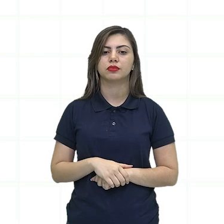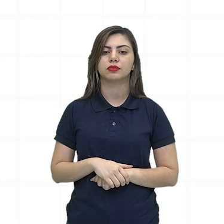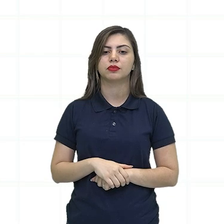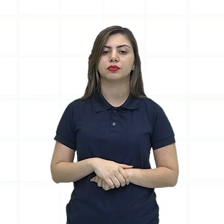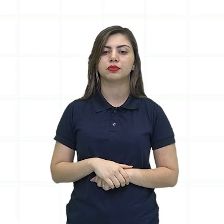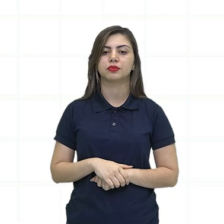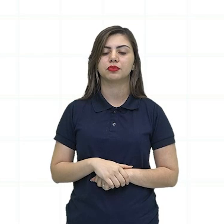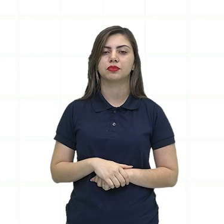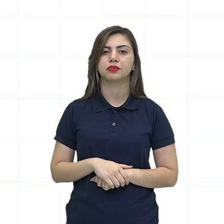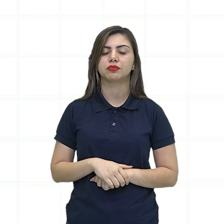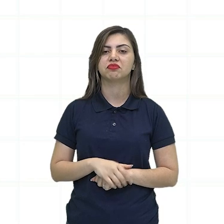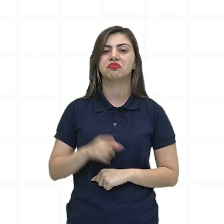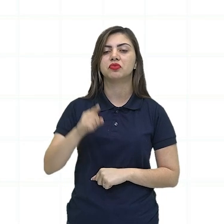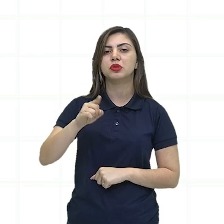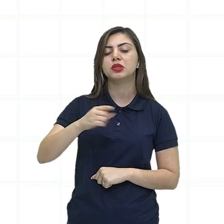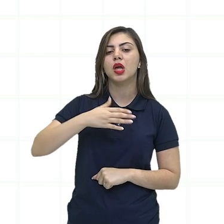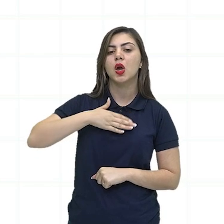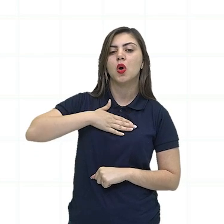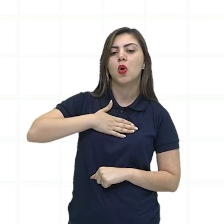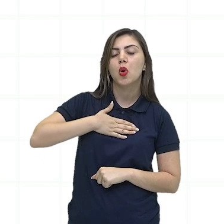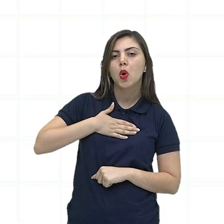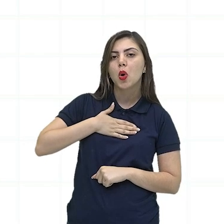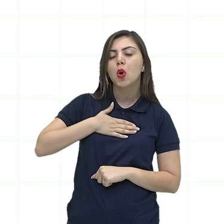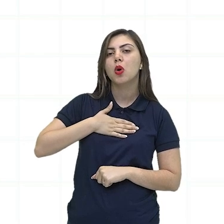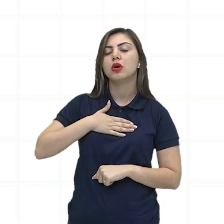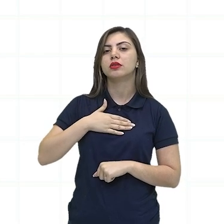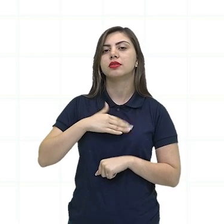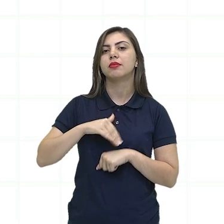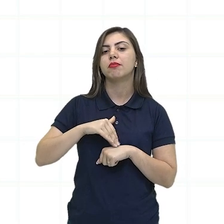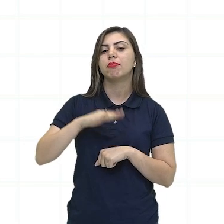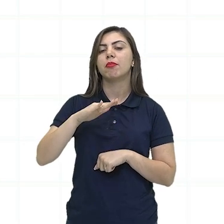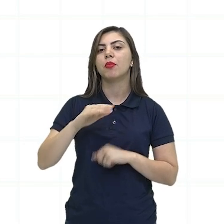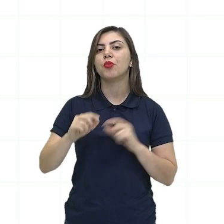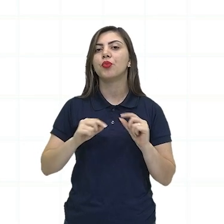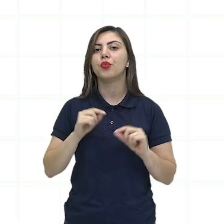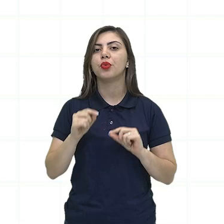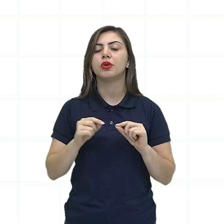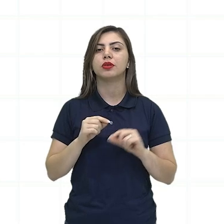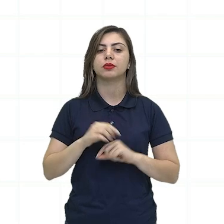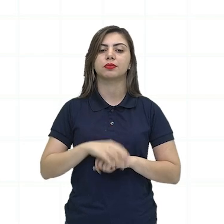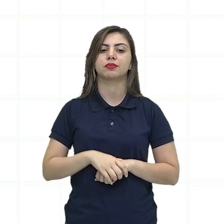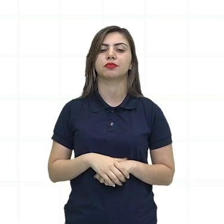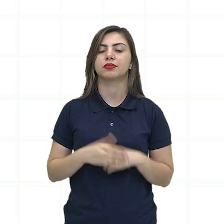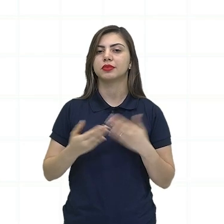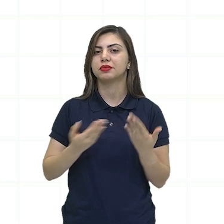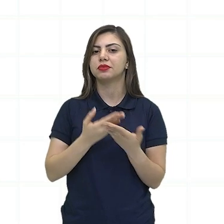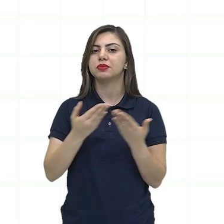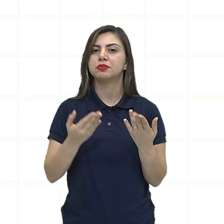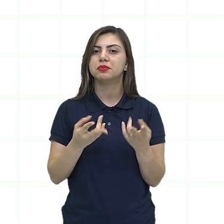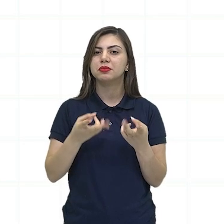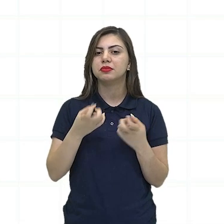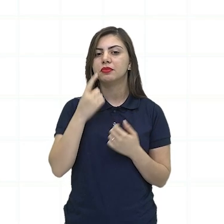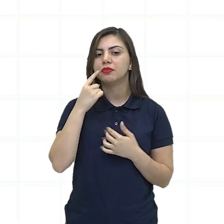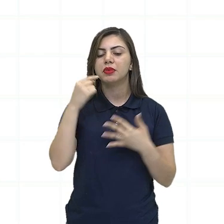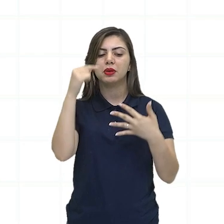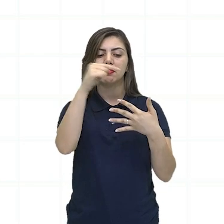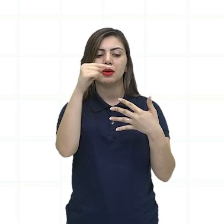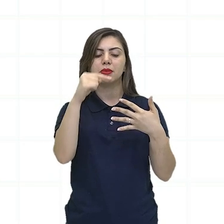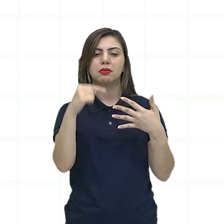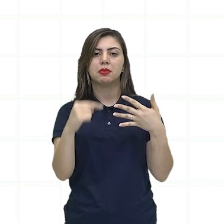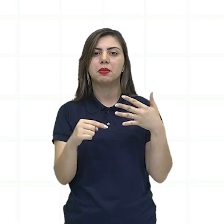interests? Quais são os seus hobbies ou interesses? Então, preste atenção nas perguntas, em como elas